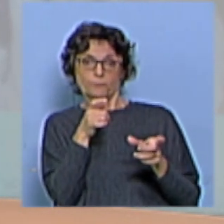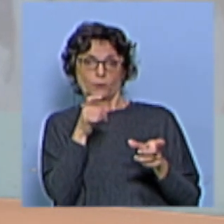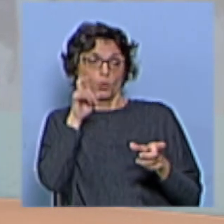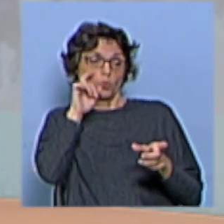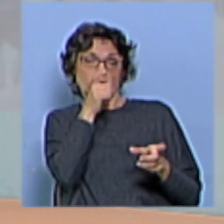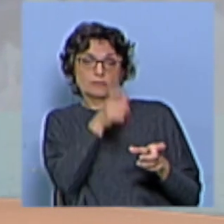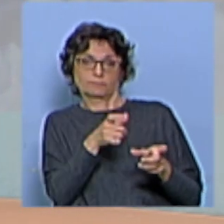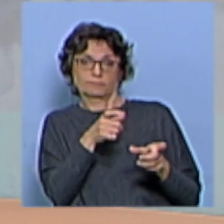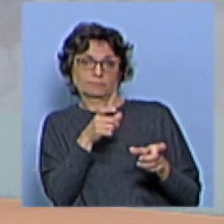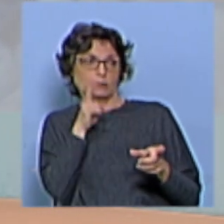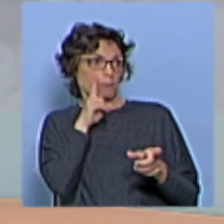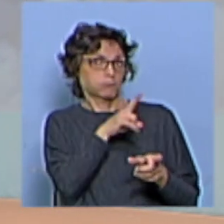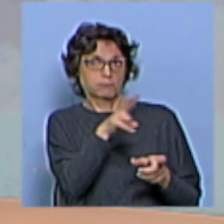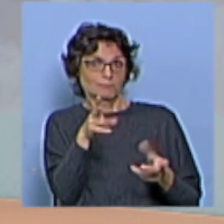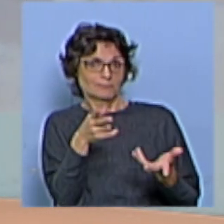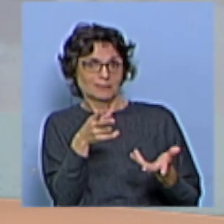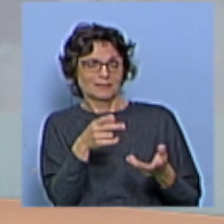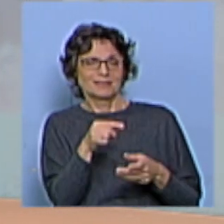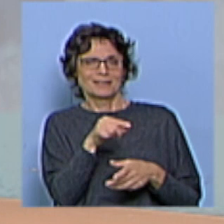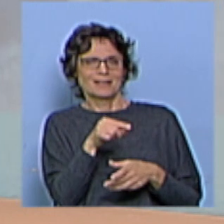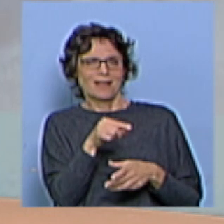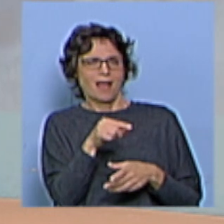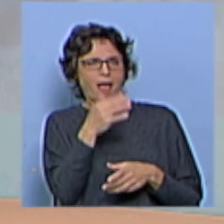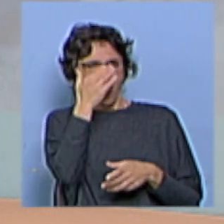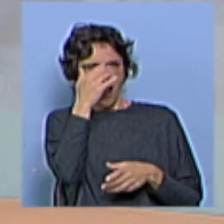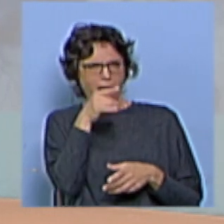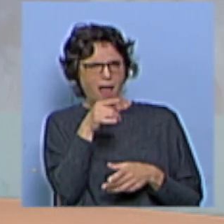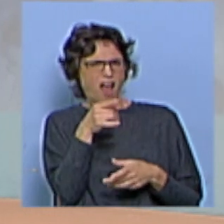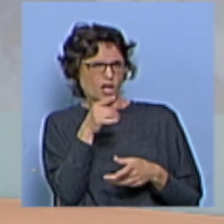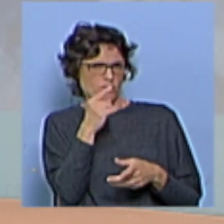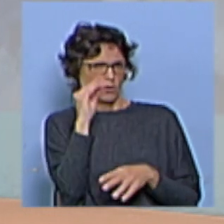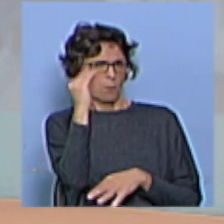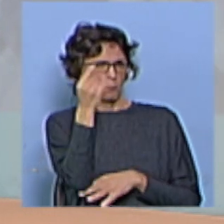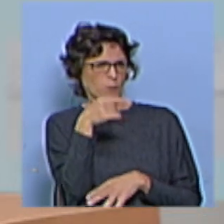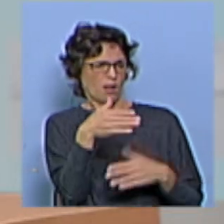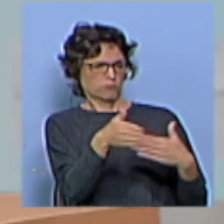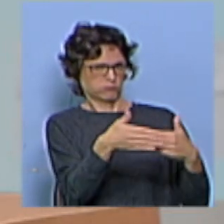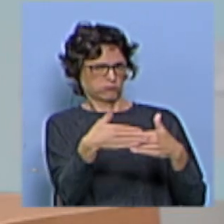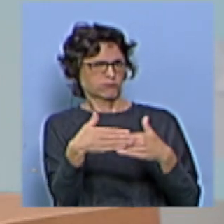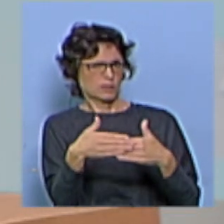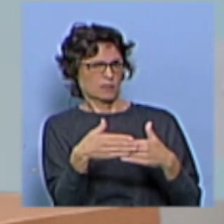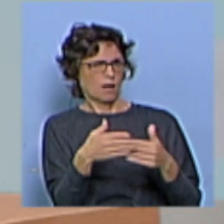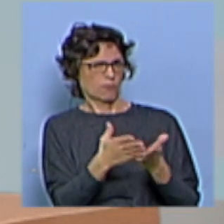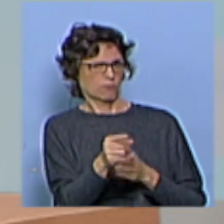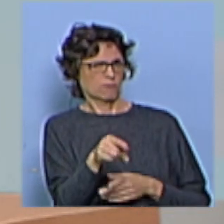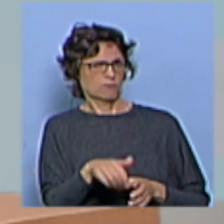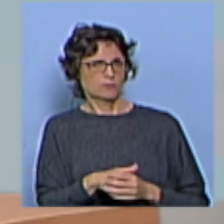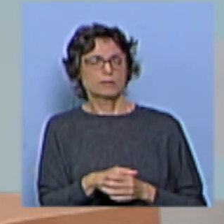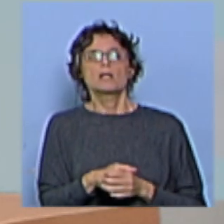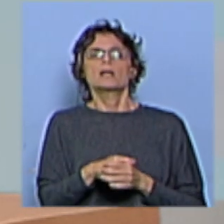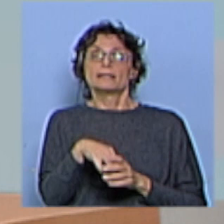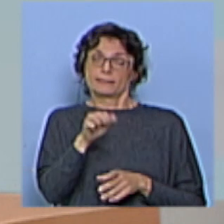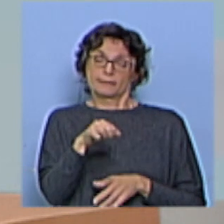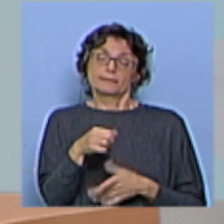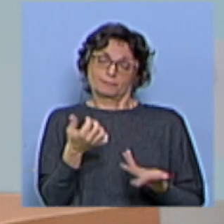de tudo, ainda há muito património de portas fechadas, não é? Sim, ainda há muito património de portas